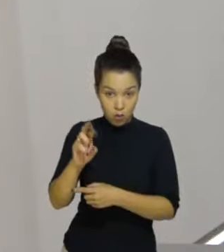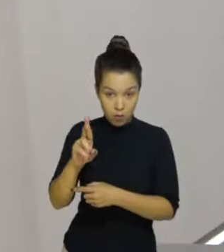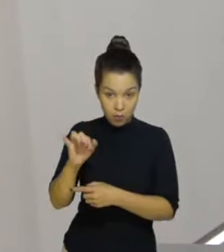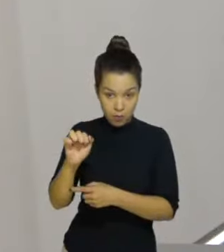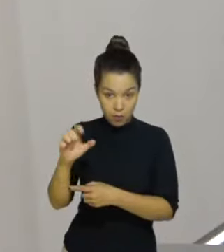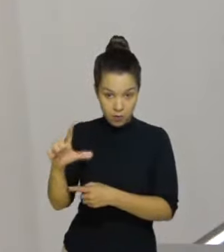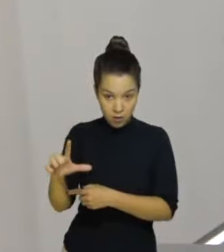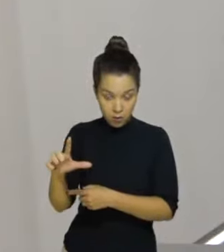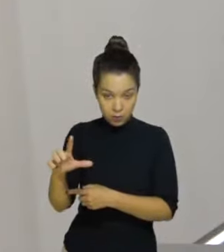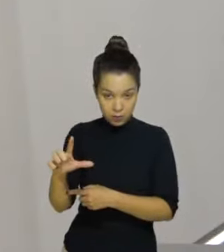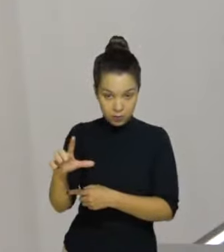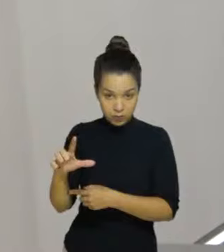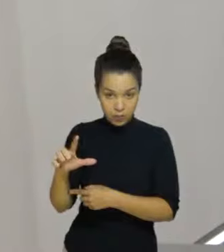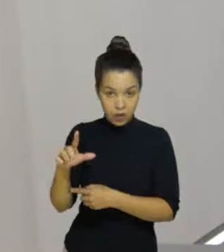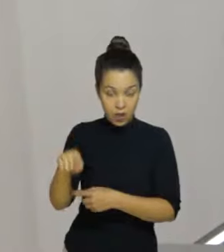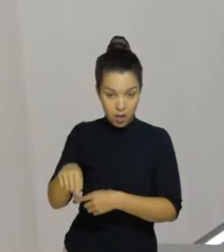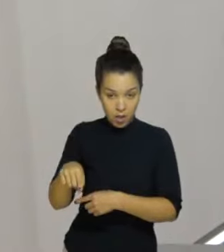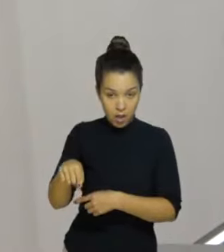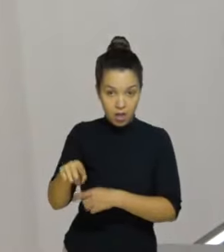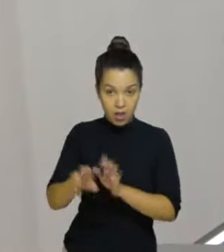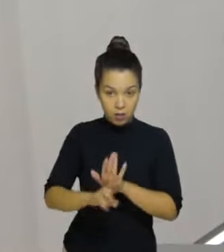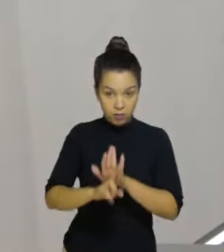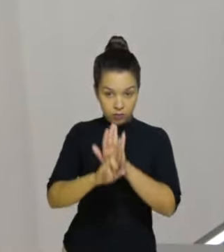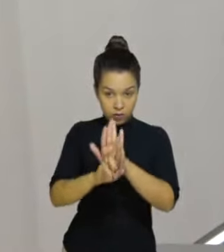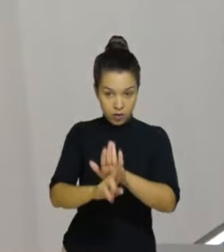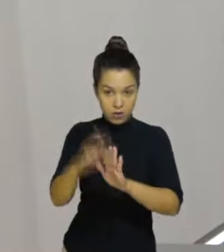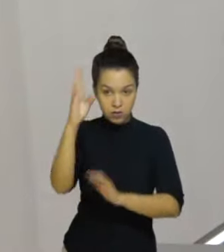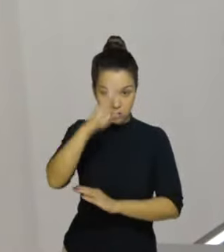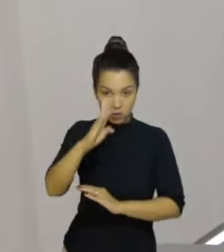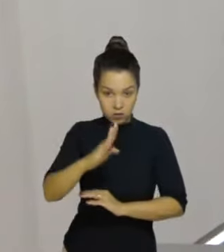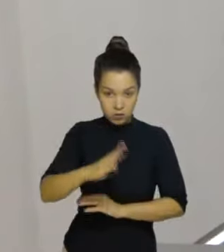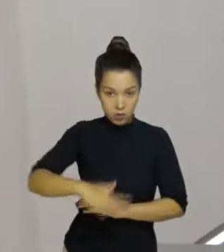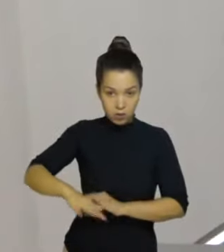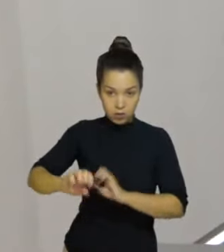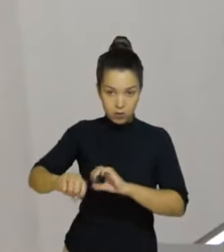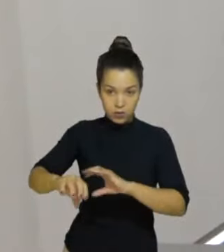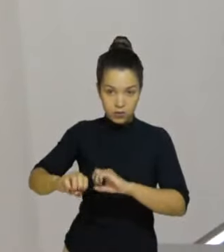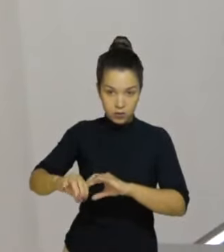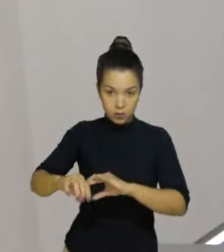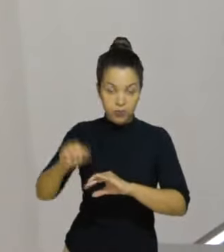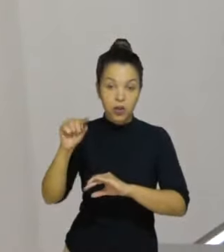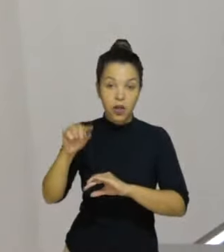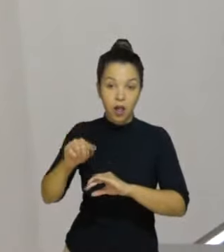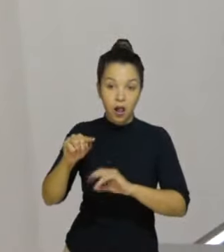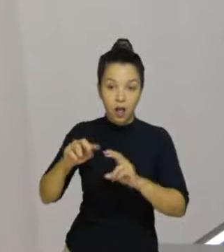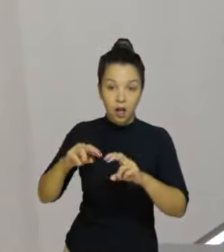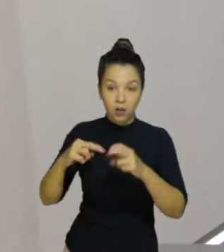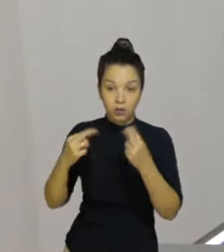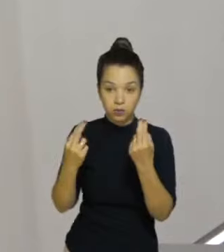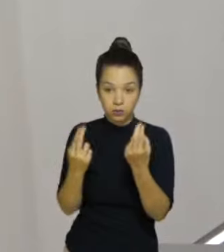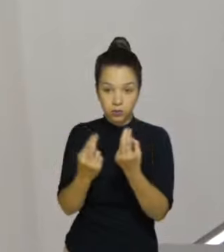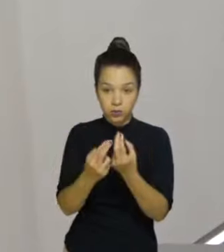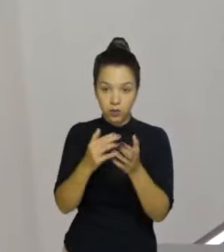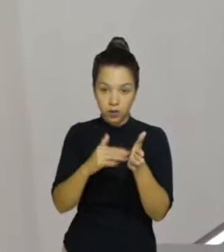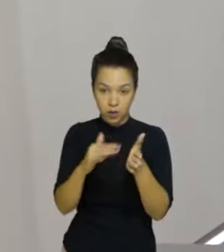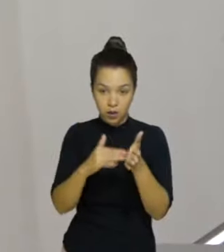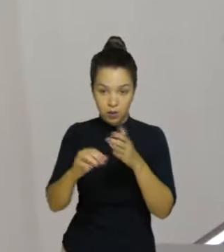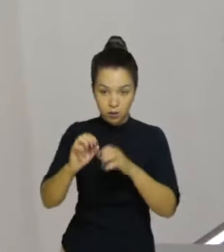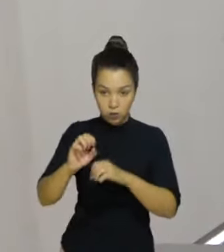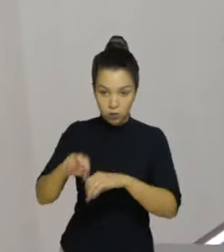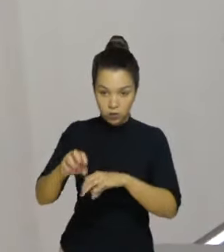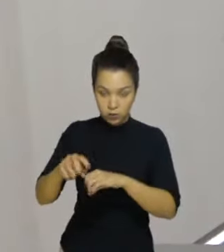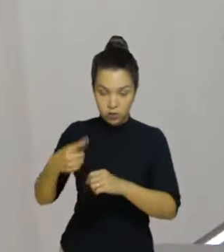educação. Neste encontro, o secretário de Educação do município, Francisco Herbert